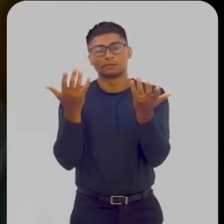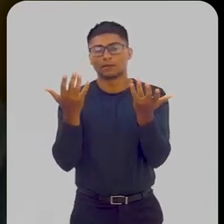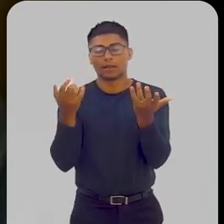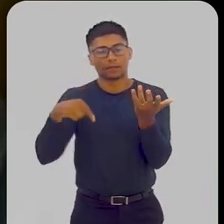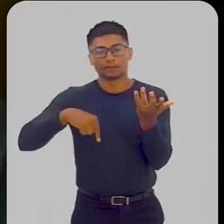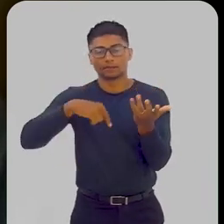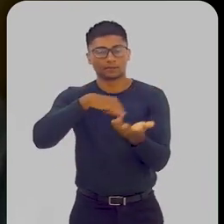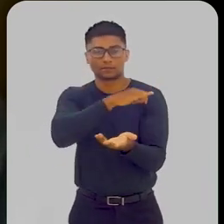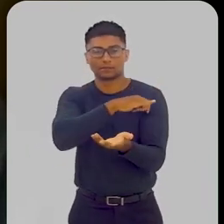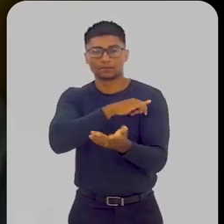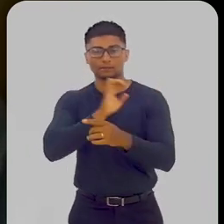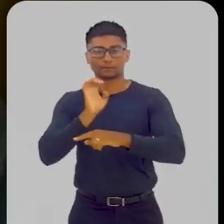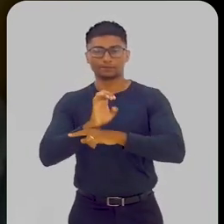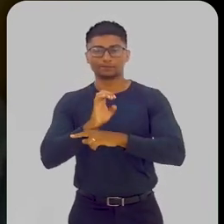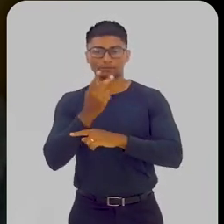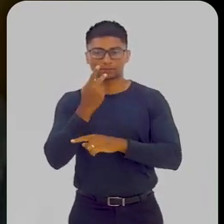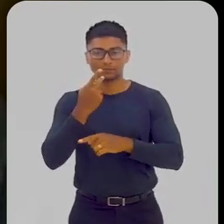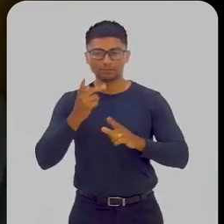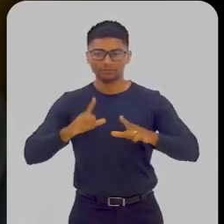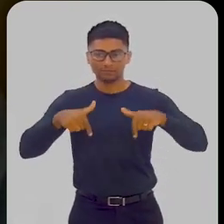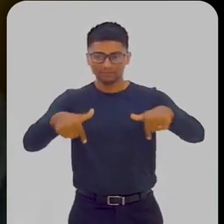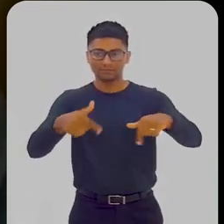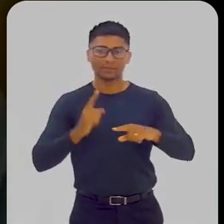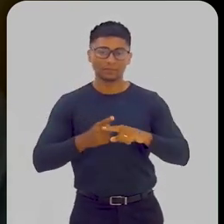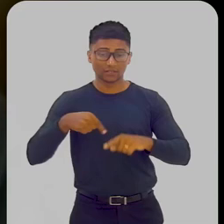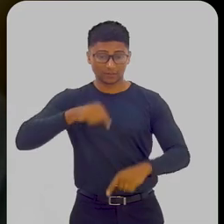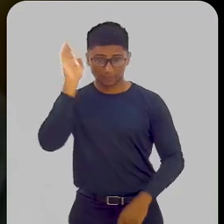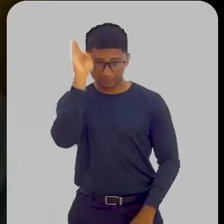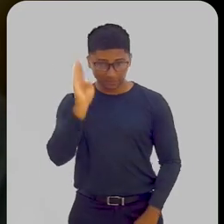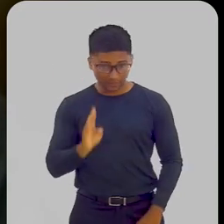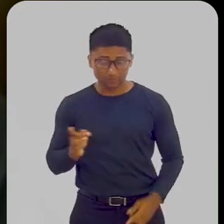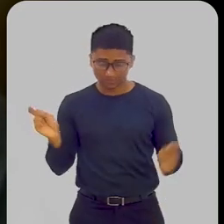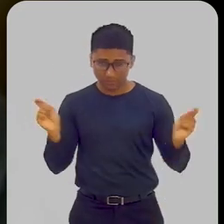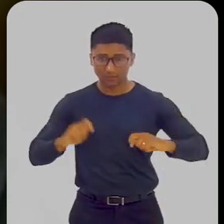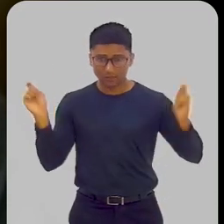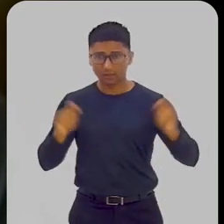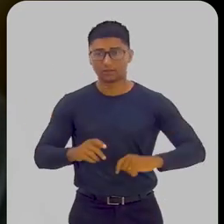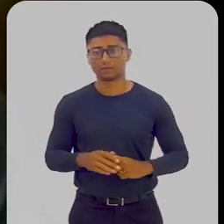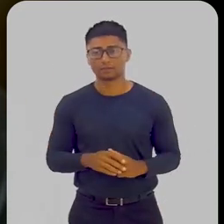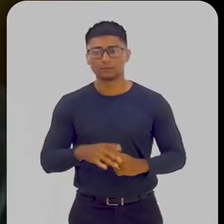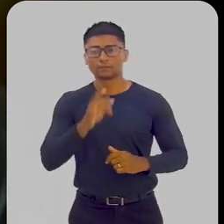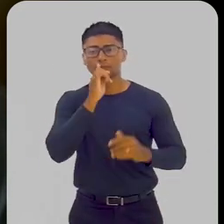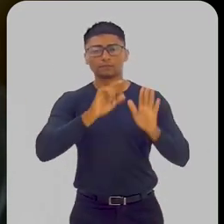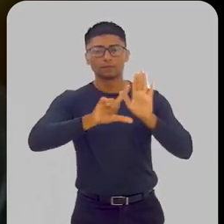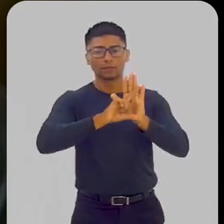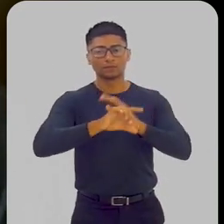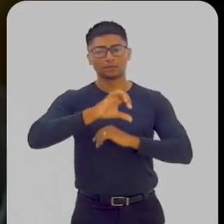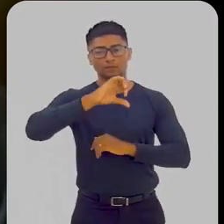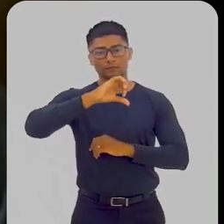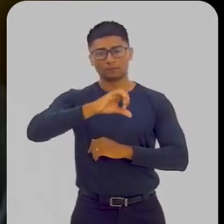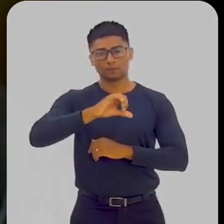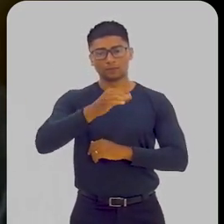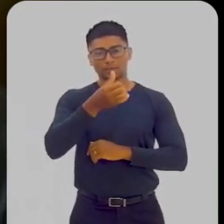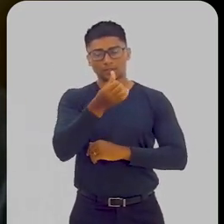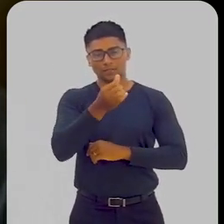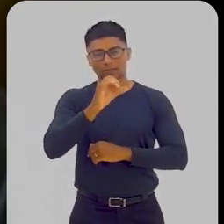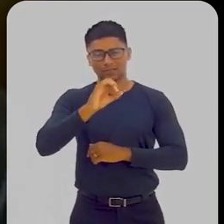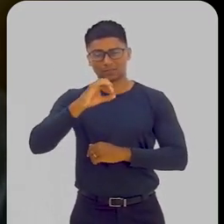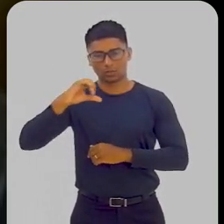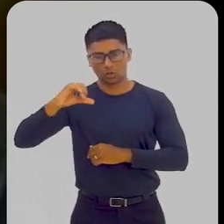o Estado. Eu insisto nessa questão prática, porque nós somos o país do diagnóstico, né? Por exemplo, a recente